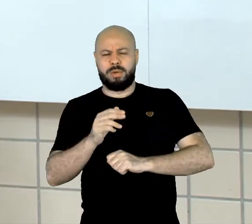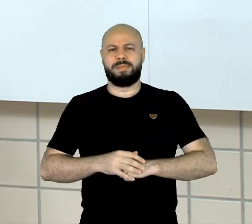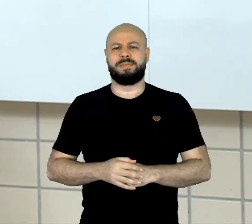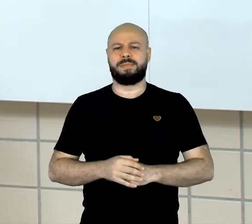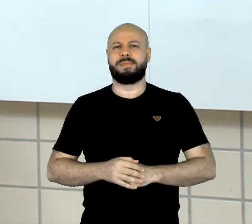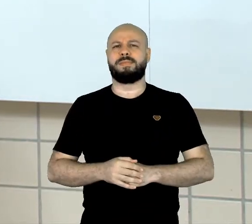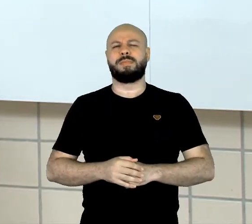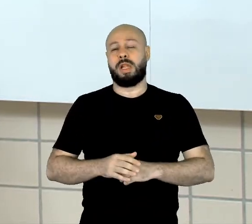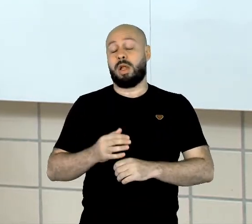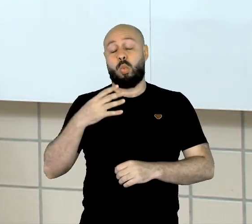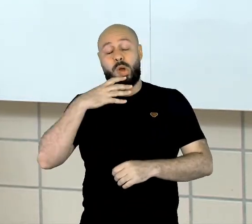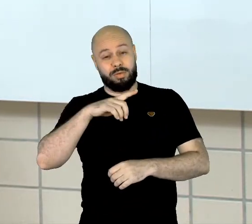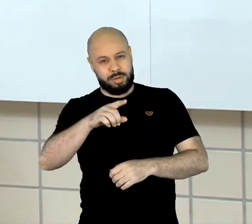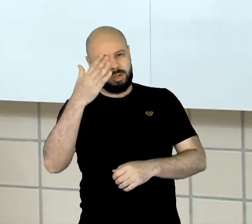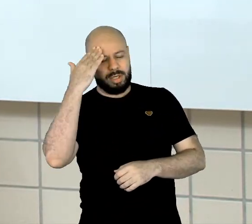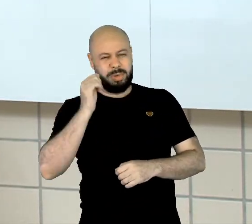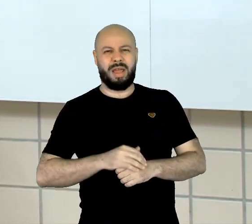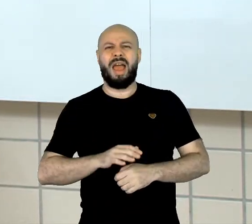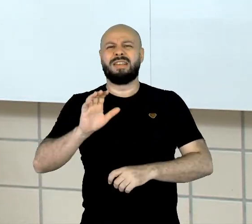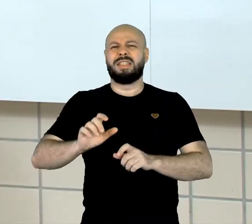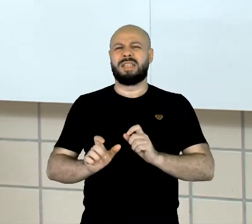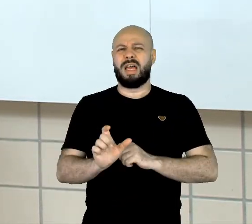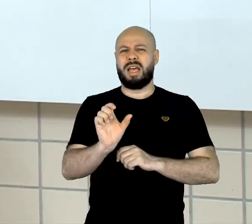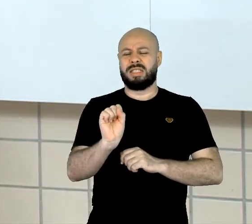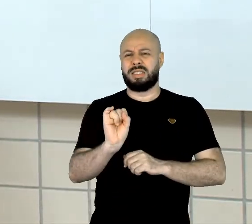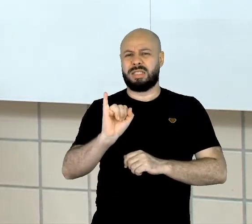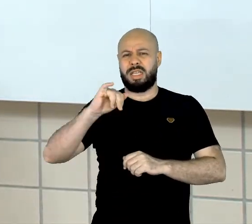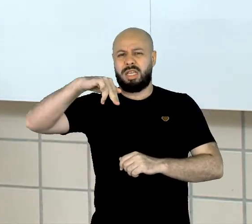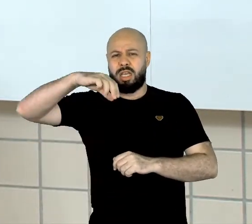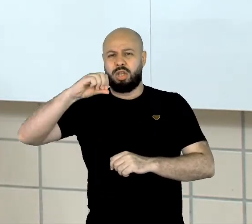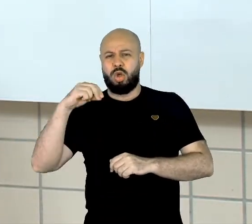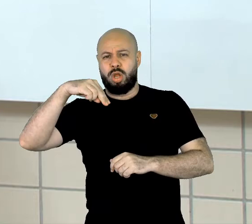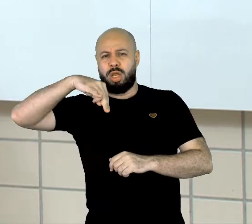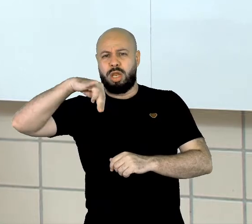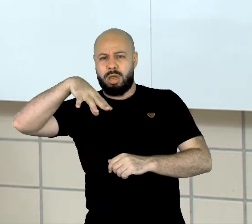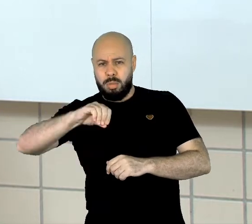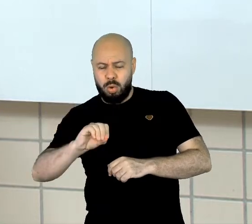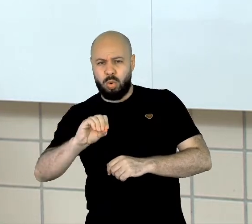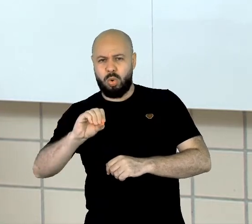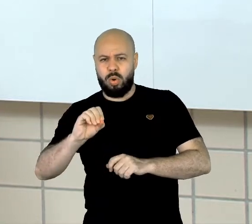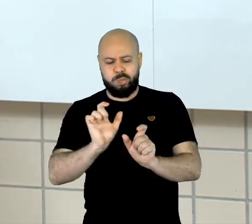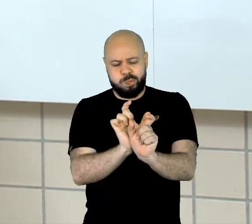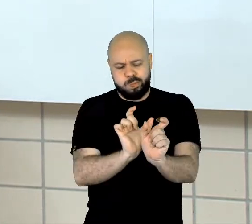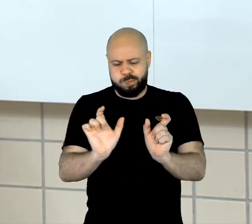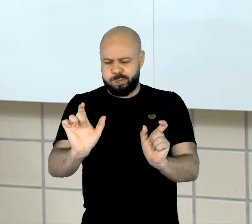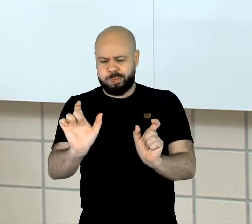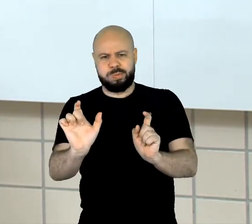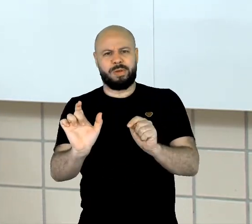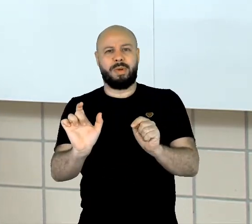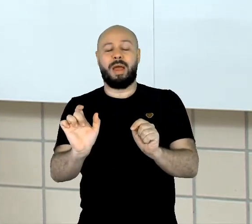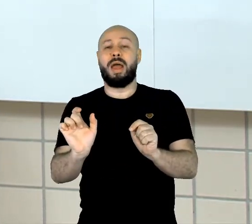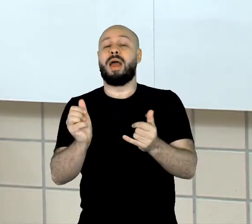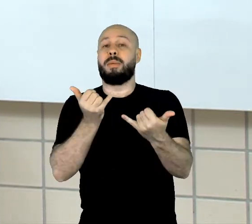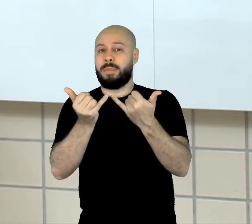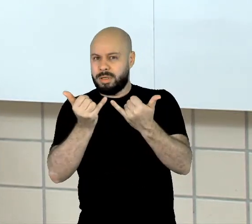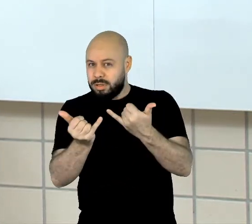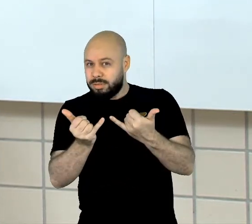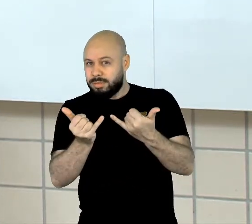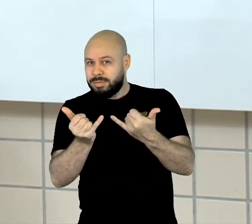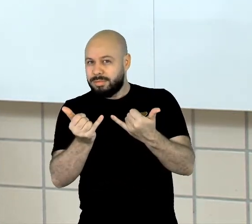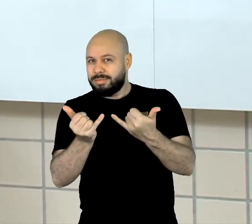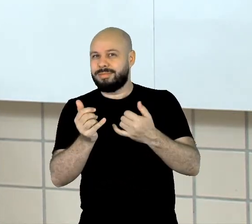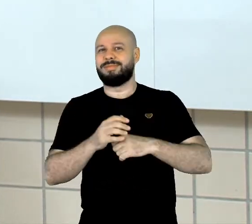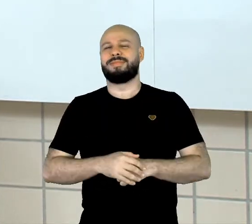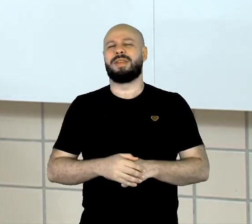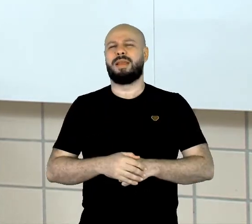gente pensa na palavra sinônimo, o que a gente pensa? Similar, será?